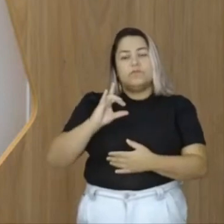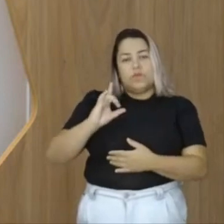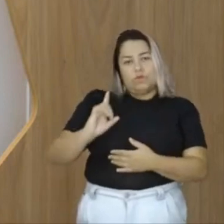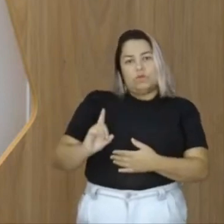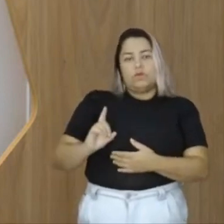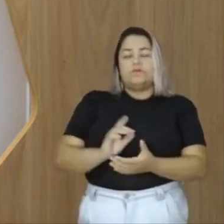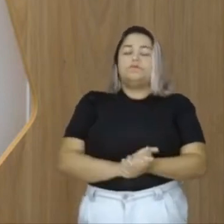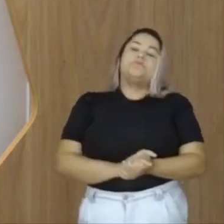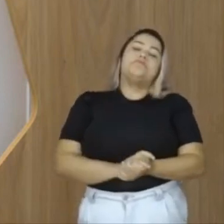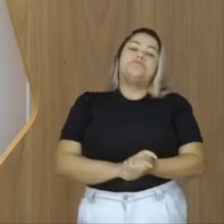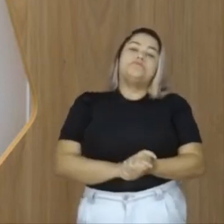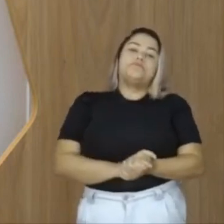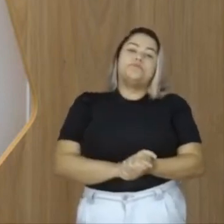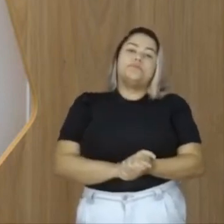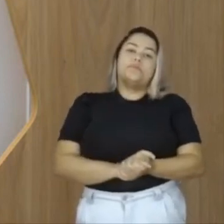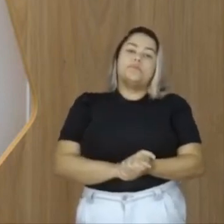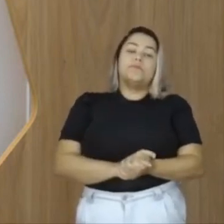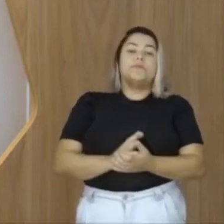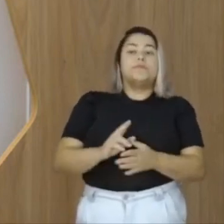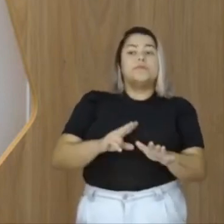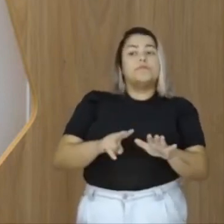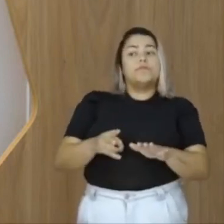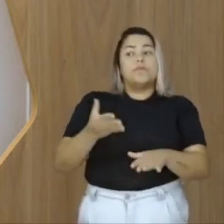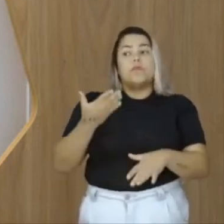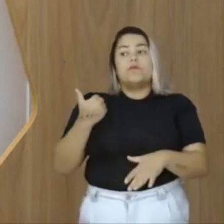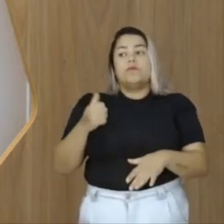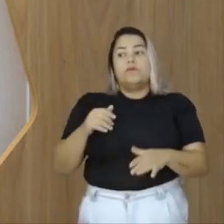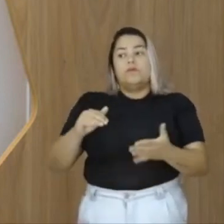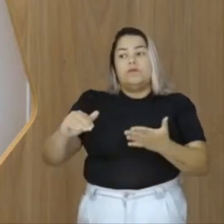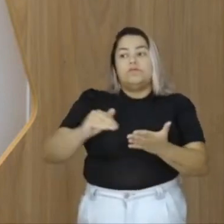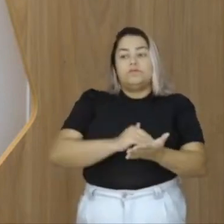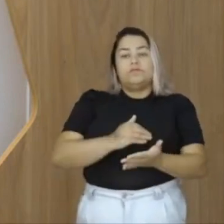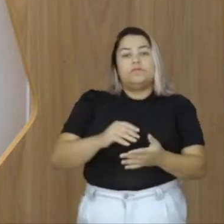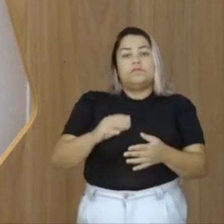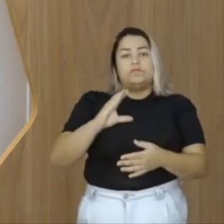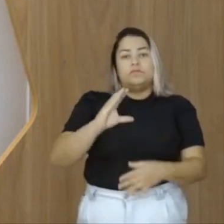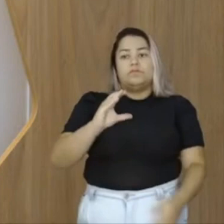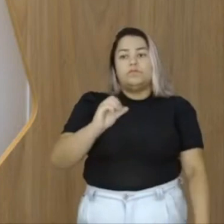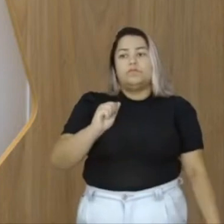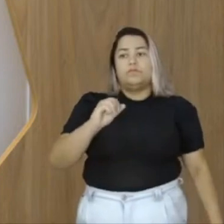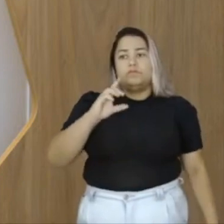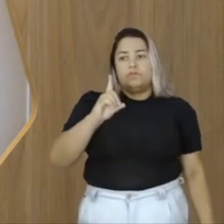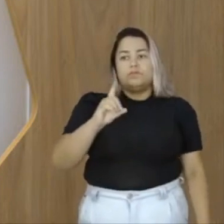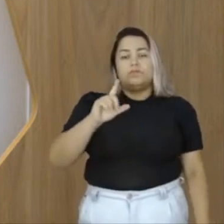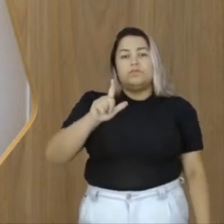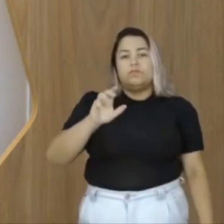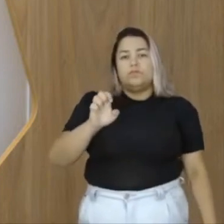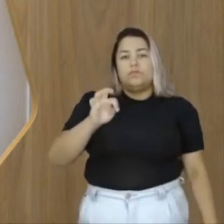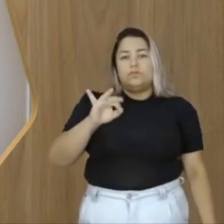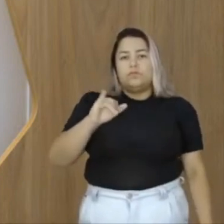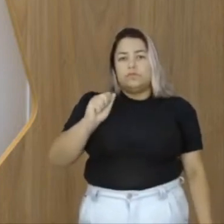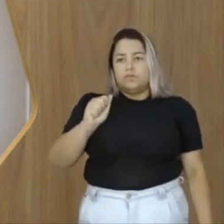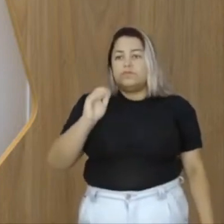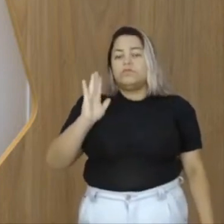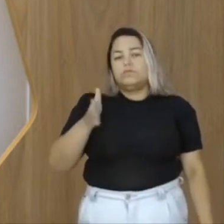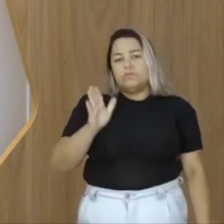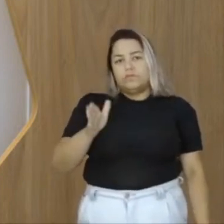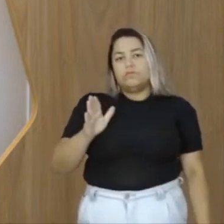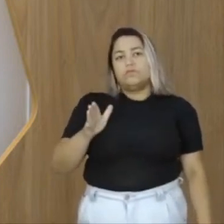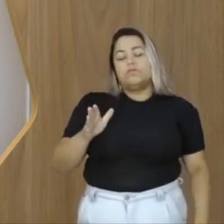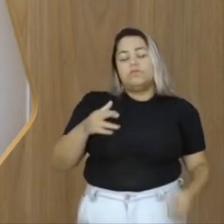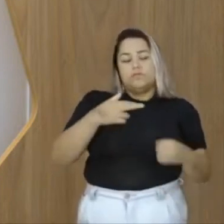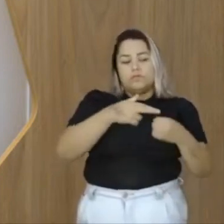Então, nós tivemos agora, na semana passada, a nossa secretária nacional do Cadastro Único, que é a Letícia Bartolo, já estava lá na região do